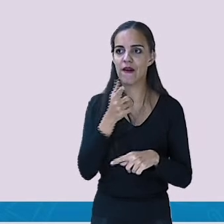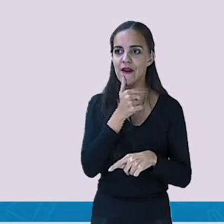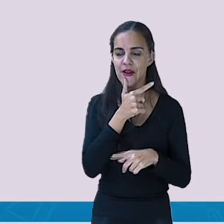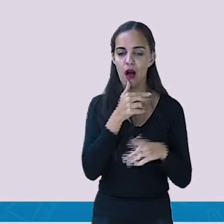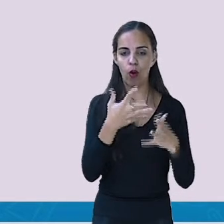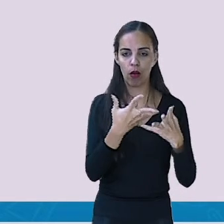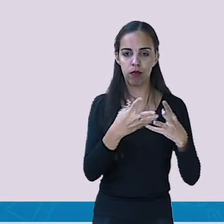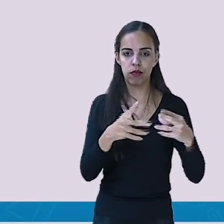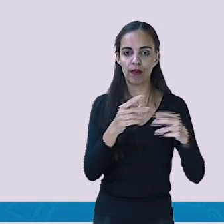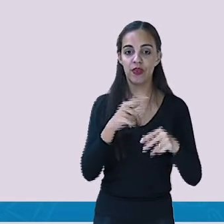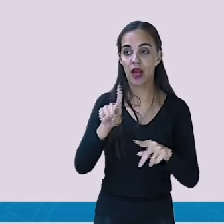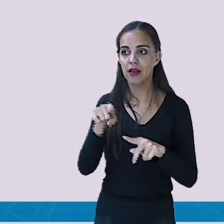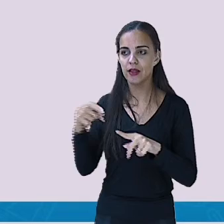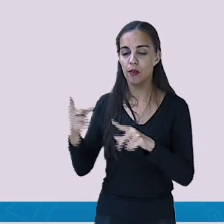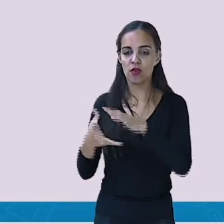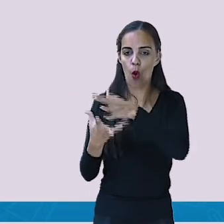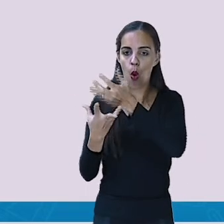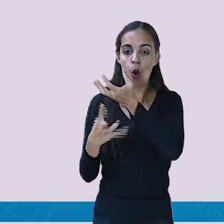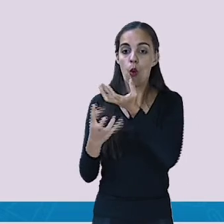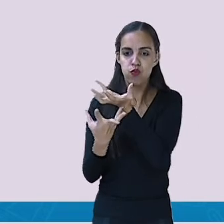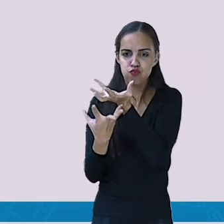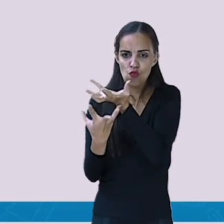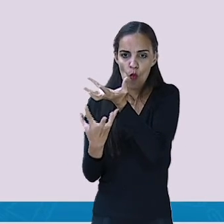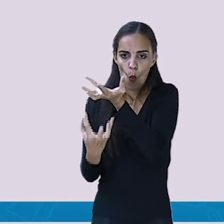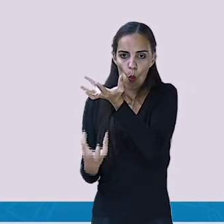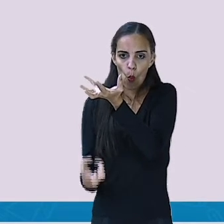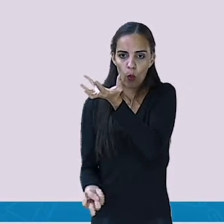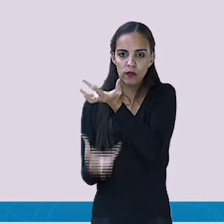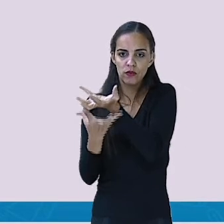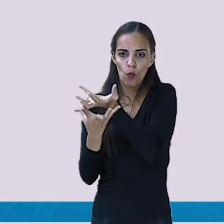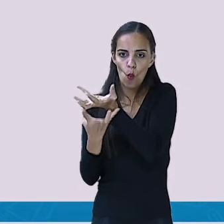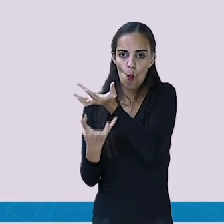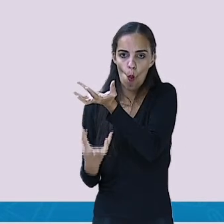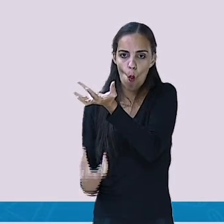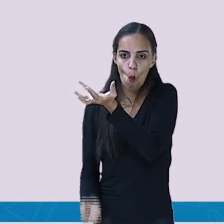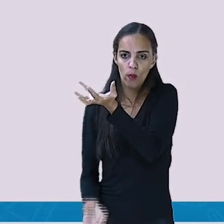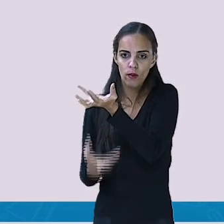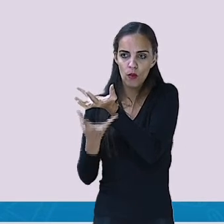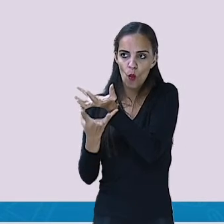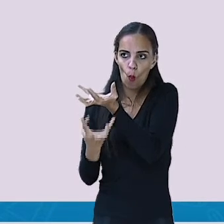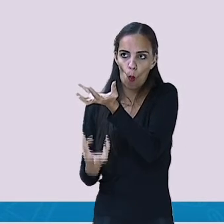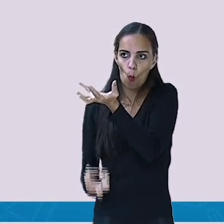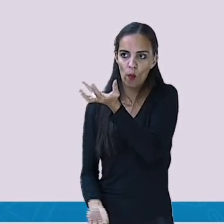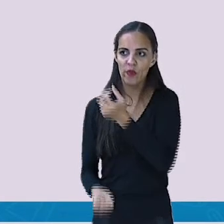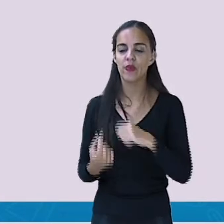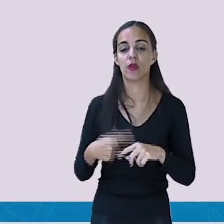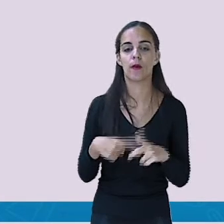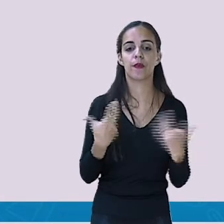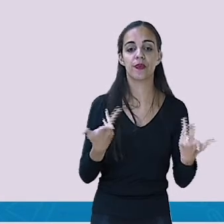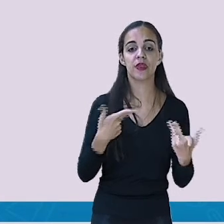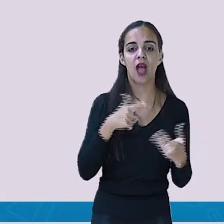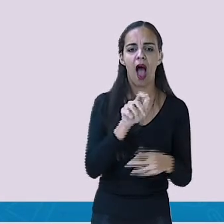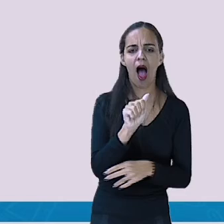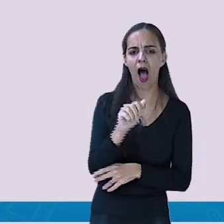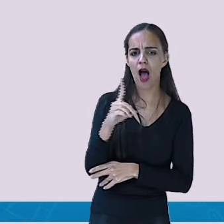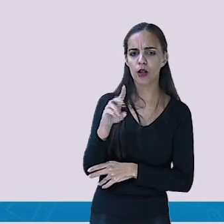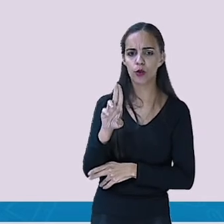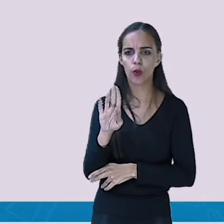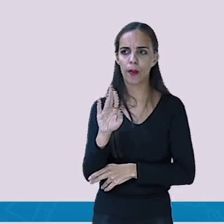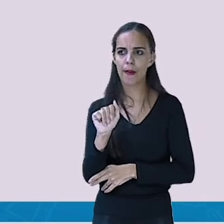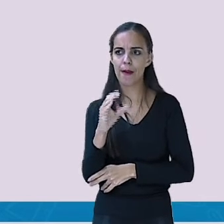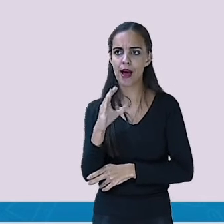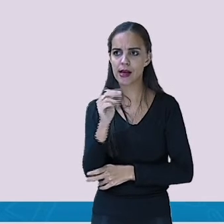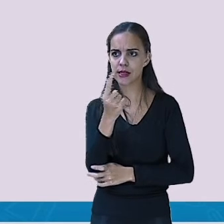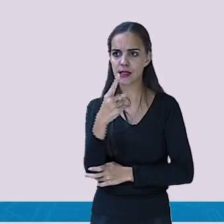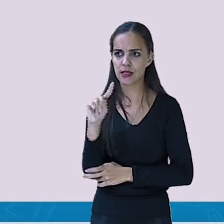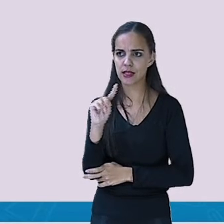solo encharcado, eu preciso fazer a drenagem, adubação. O solo,